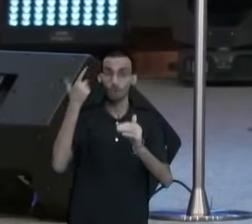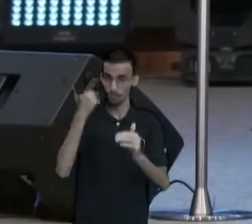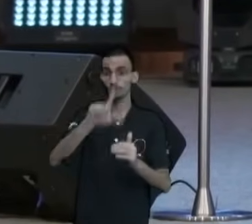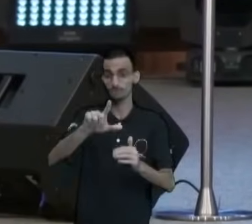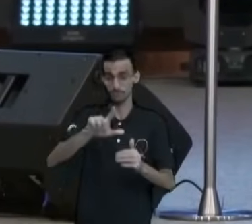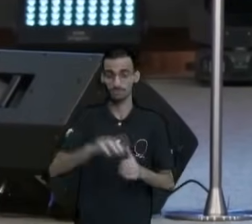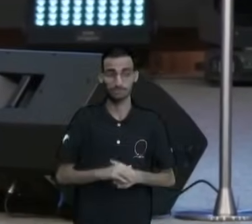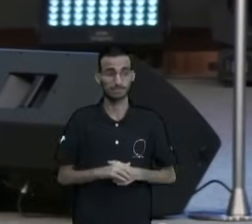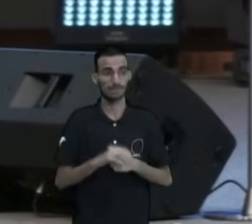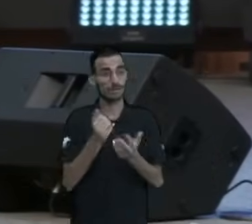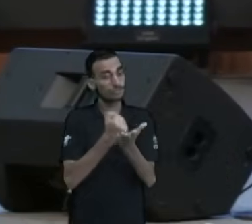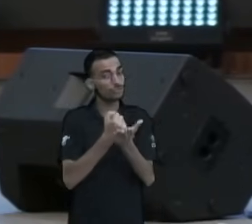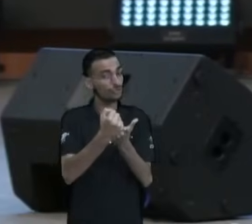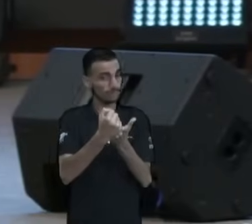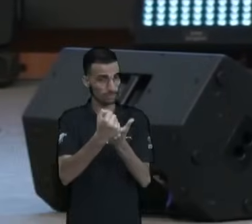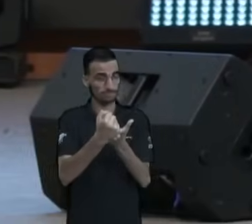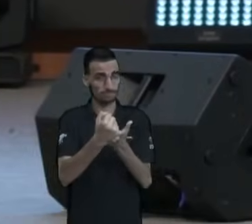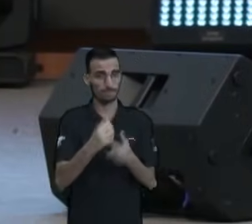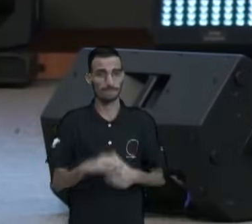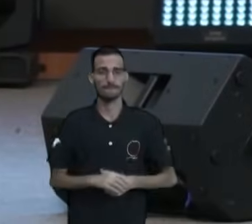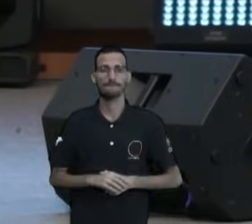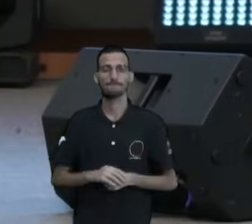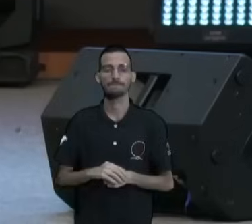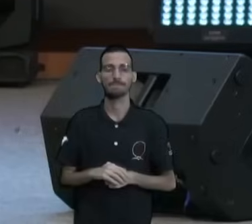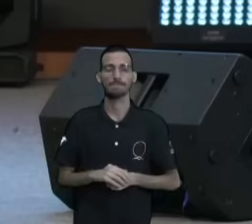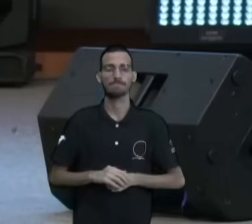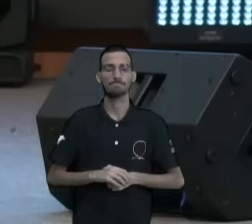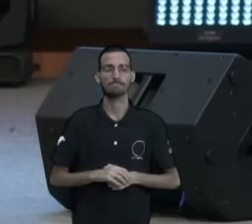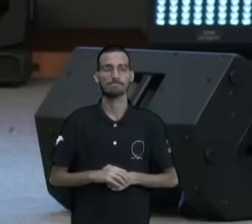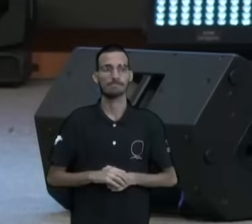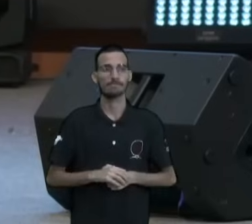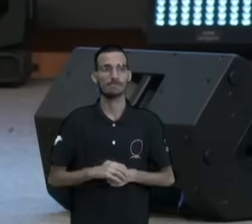vez aí a casa caiu de vez